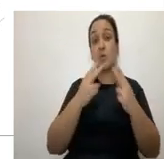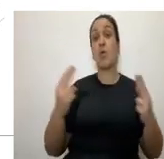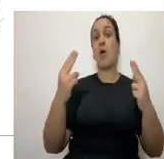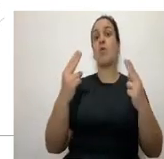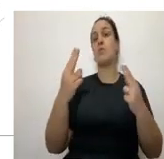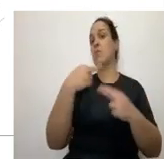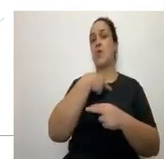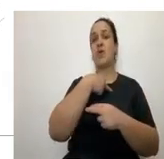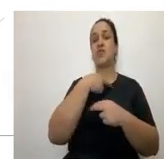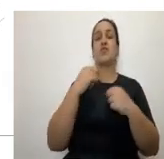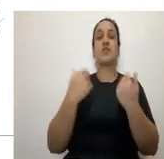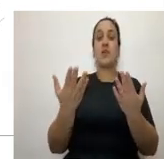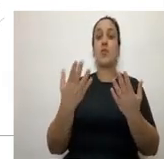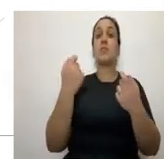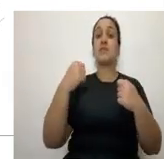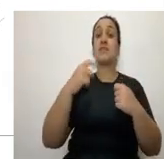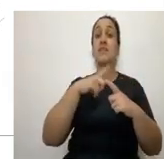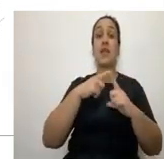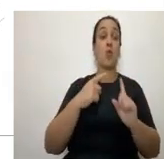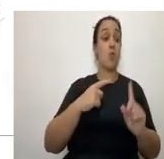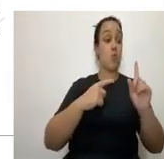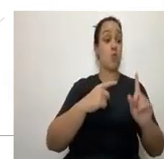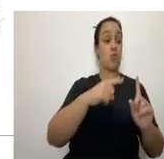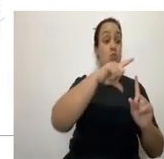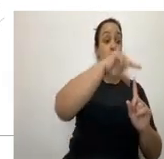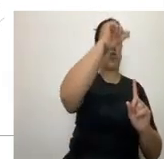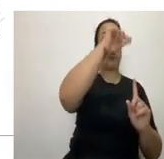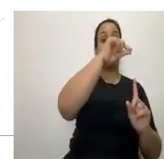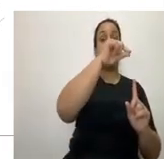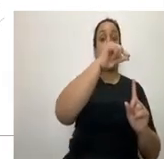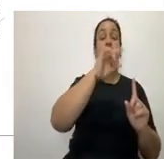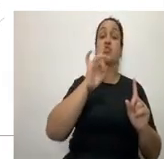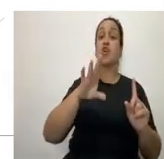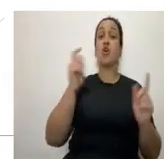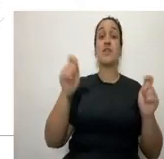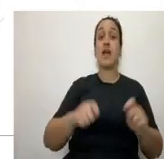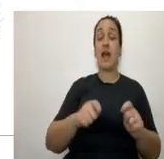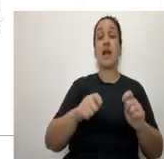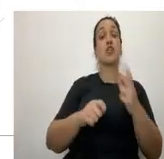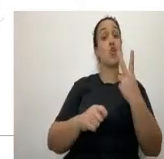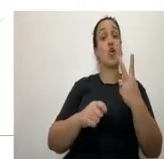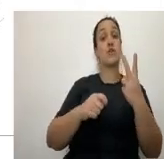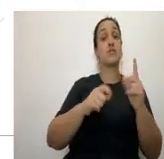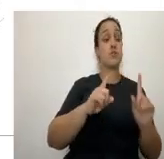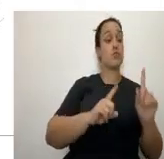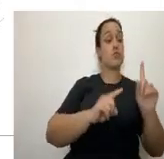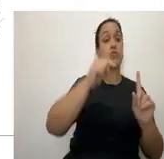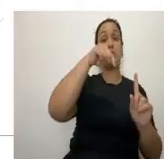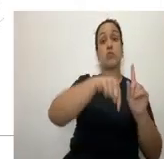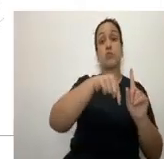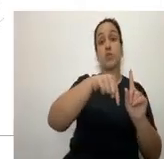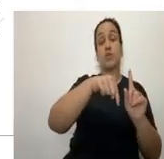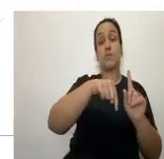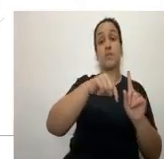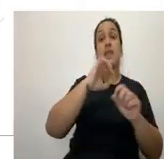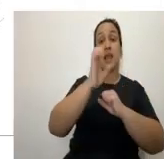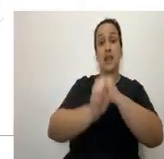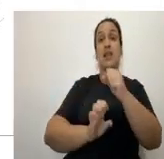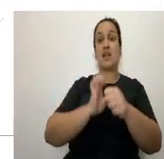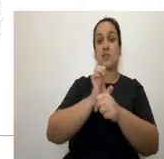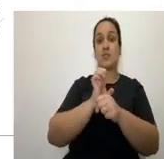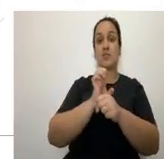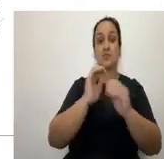quânticos iguais. Então, eu preciso ter pelo menos o número quântico spin invertido. Então, só tem a possibilidade de 2